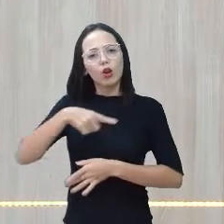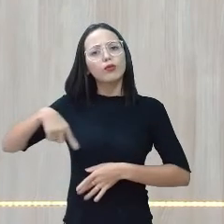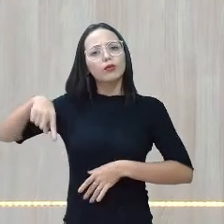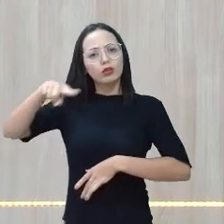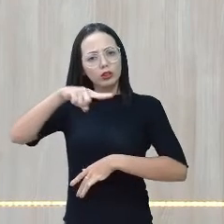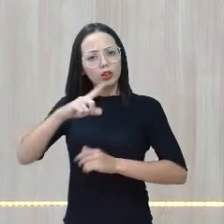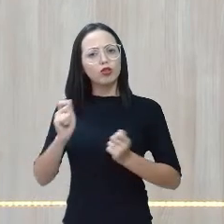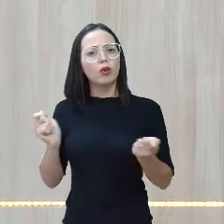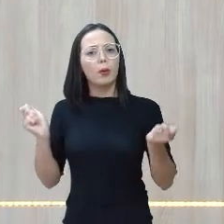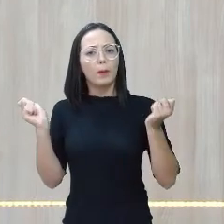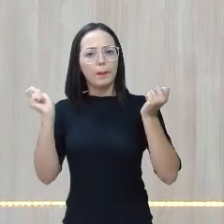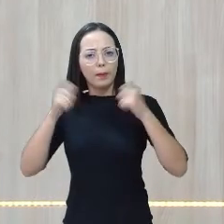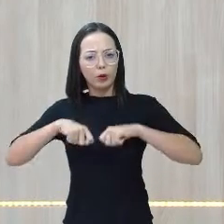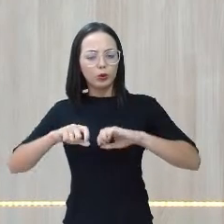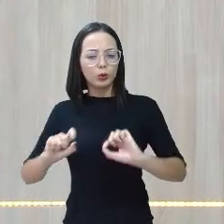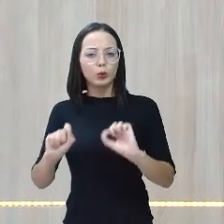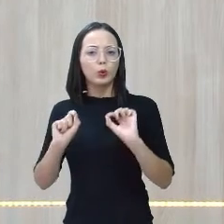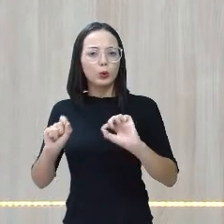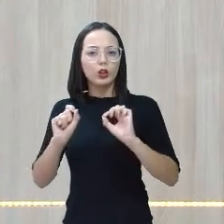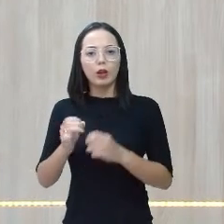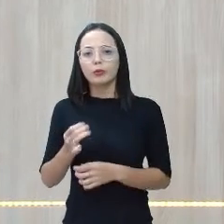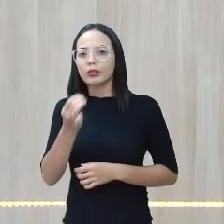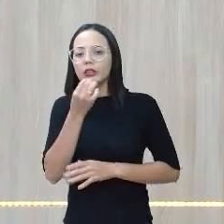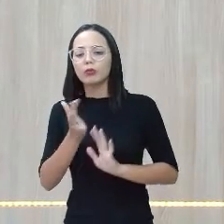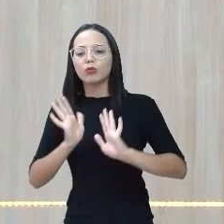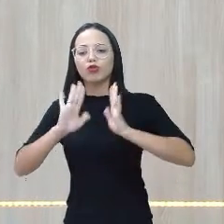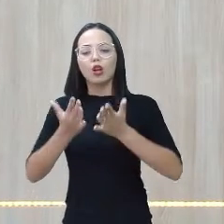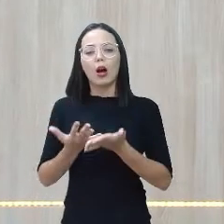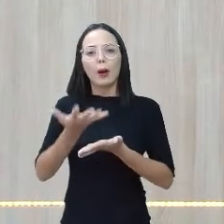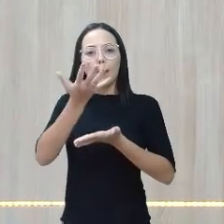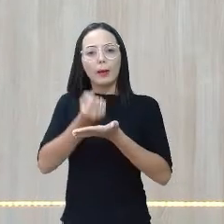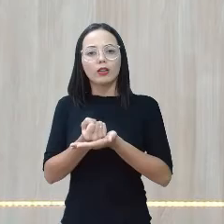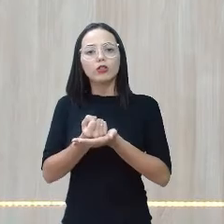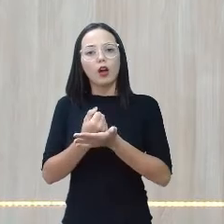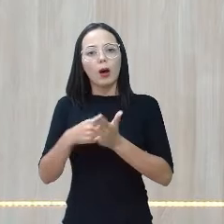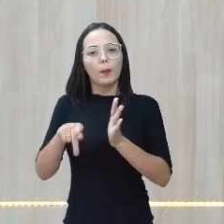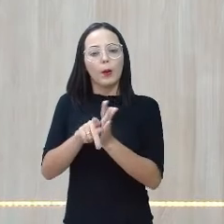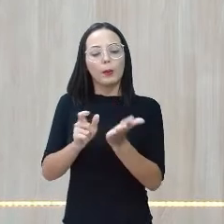podem fazer o download, né, do programa